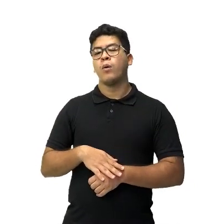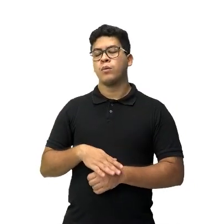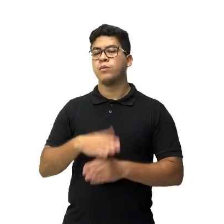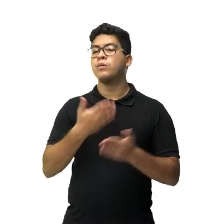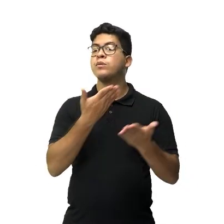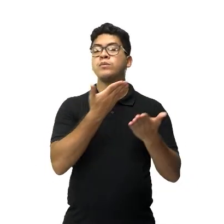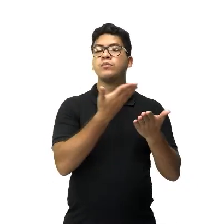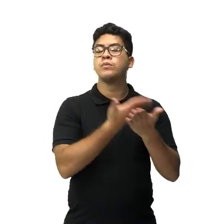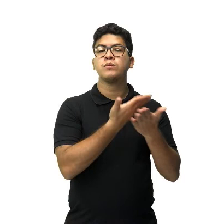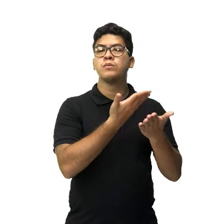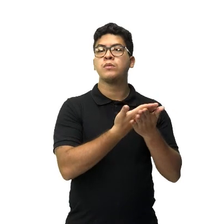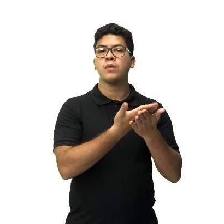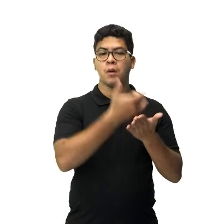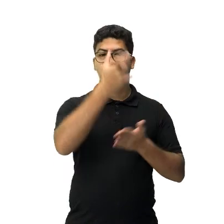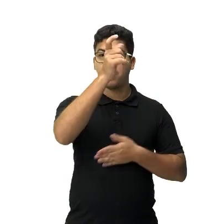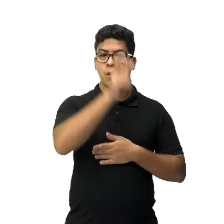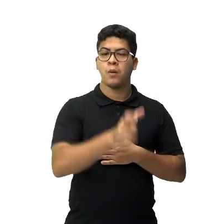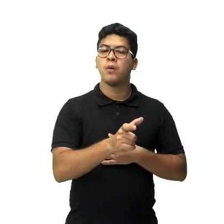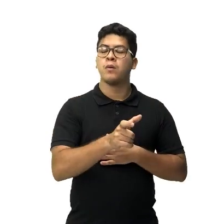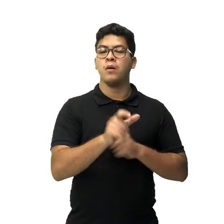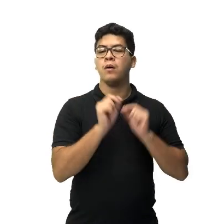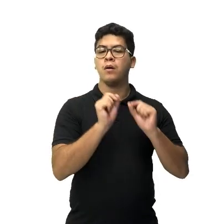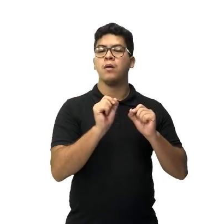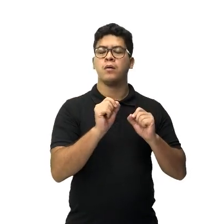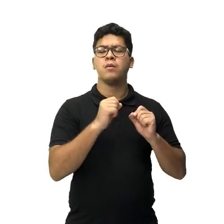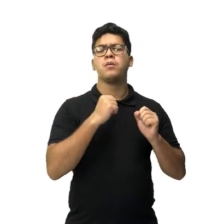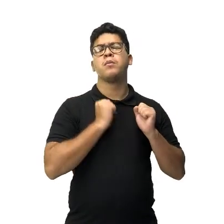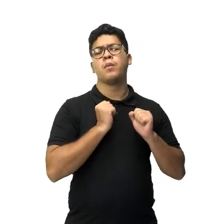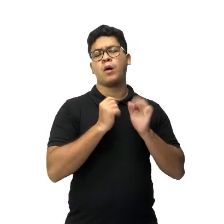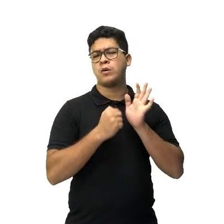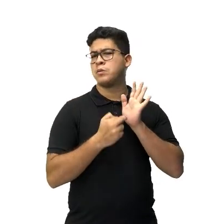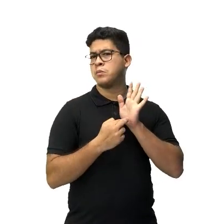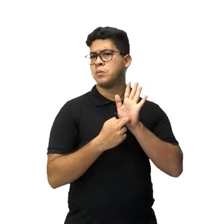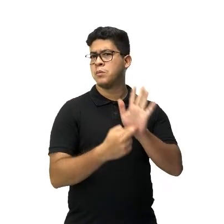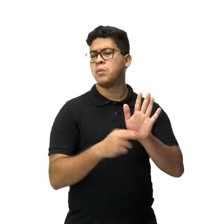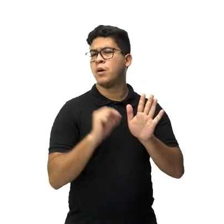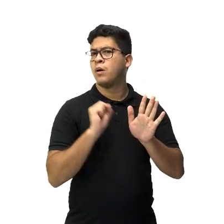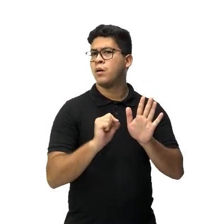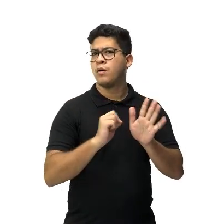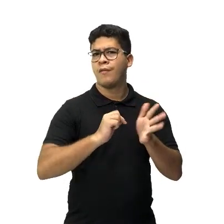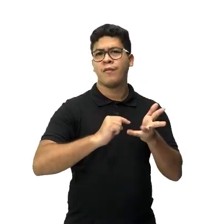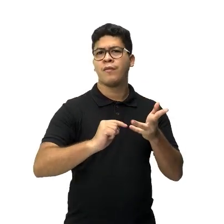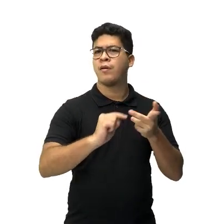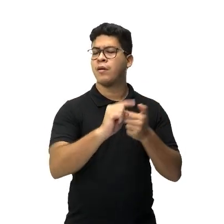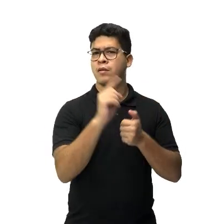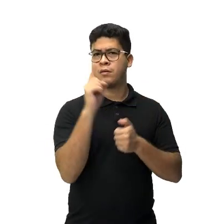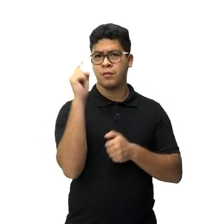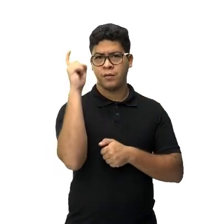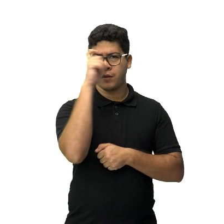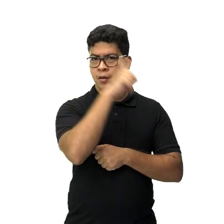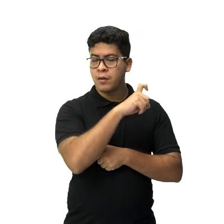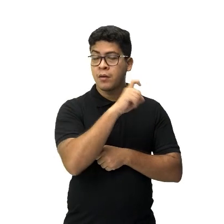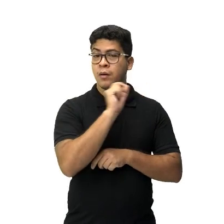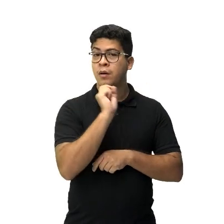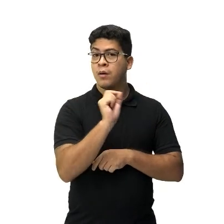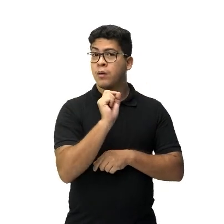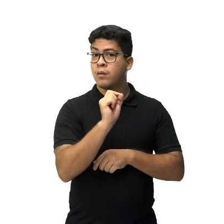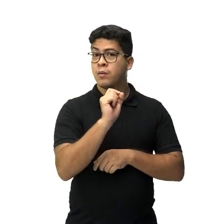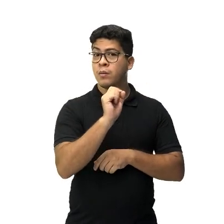o estudante poderá apresentar vários dilemas enfrentados pela juventude rural